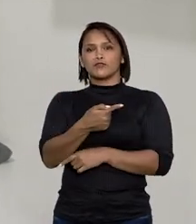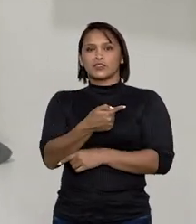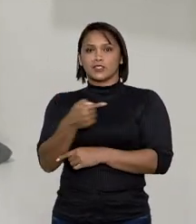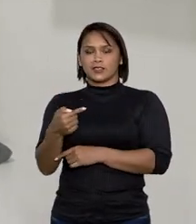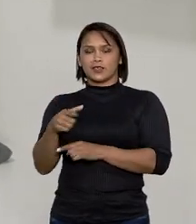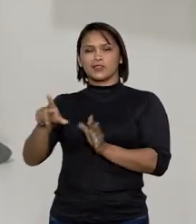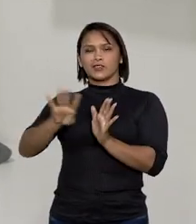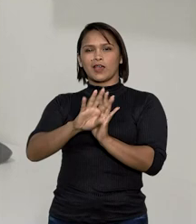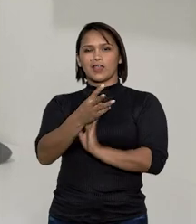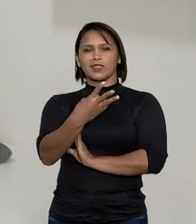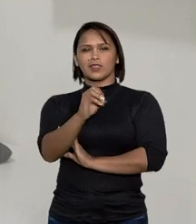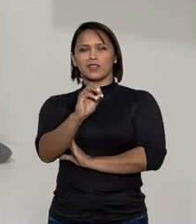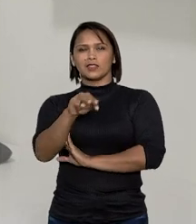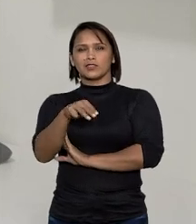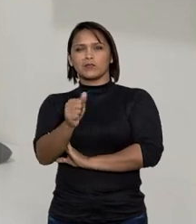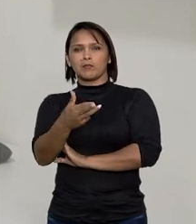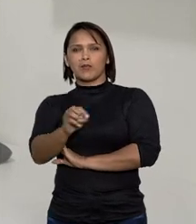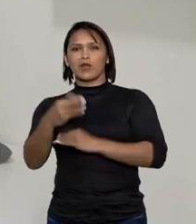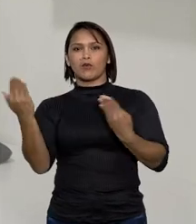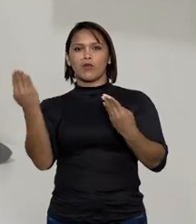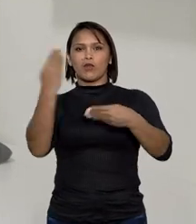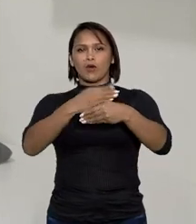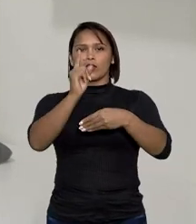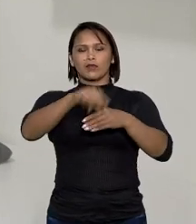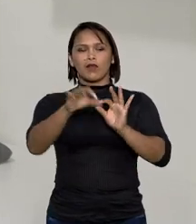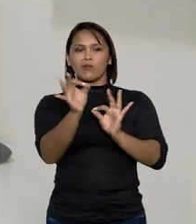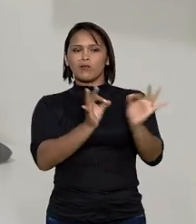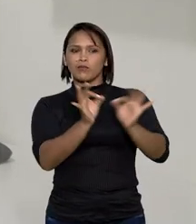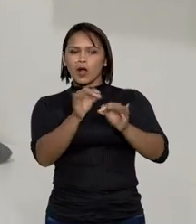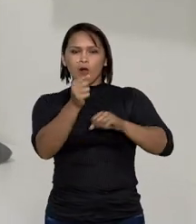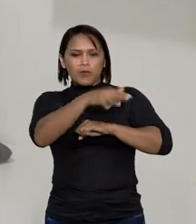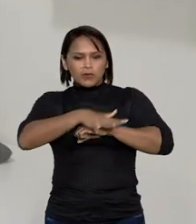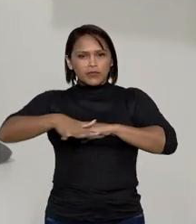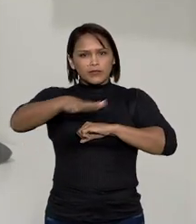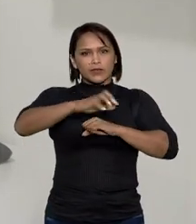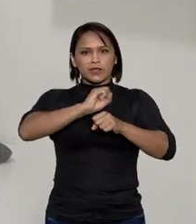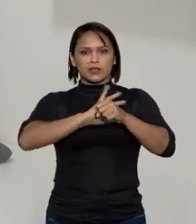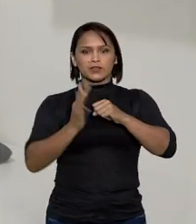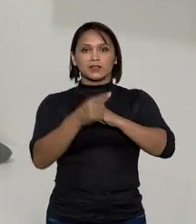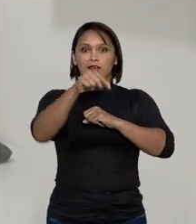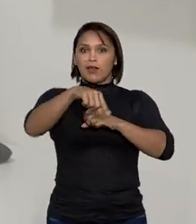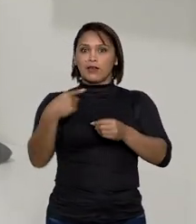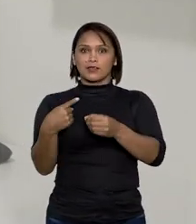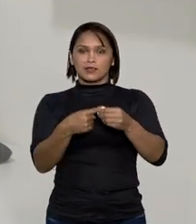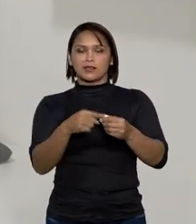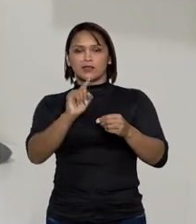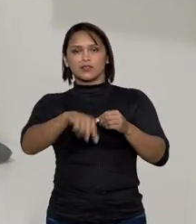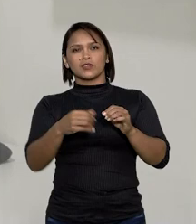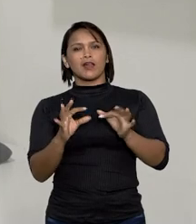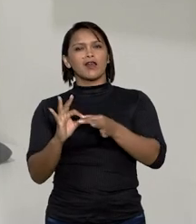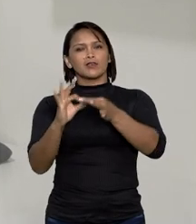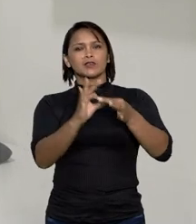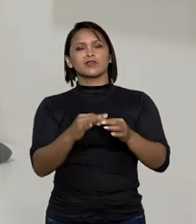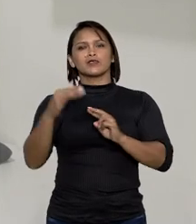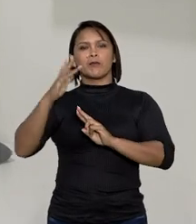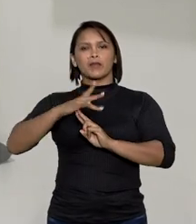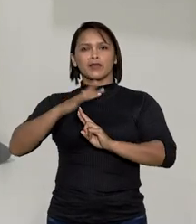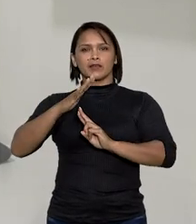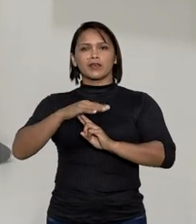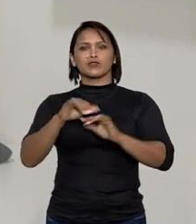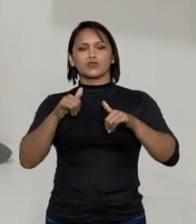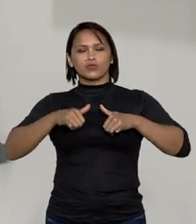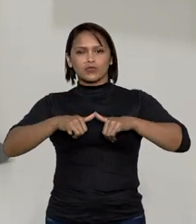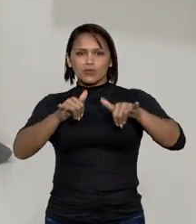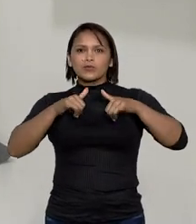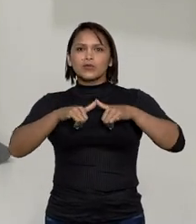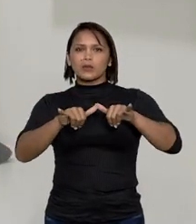27 a 30 de maio como parte de um Lock Down para controlar a disseminação da pandemia na cidade a Associação Paranaense de